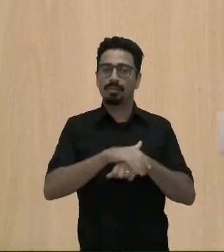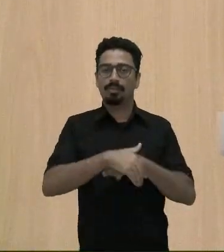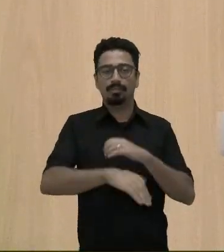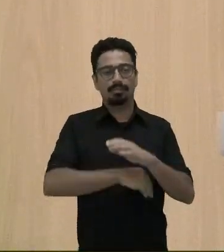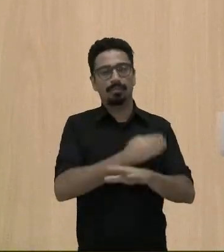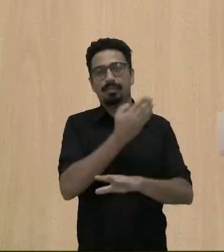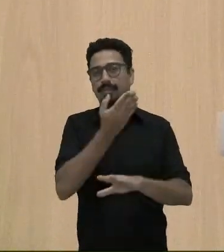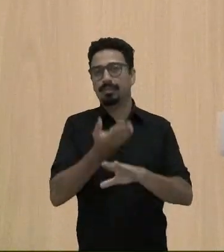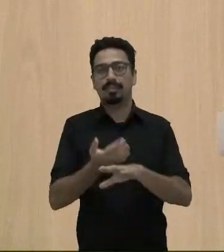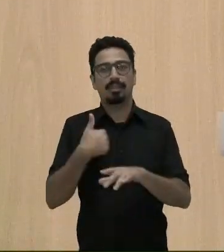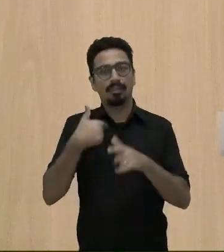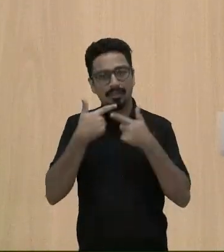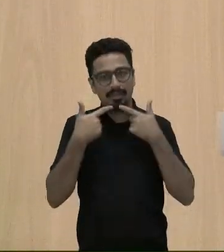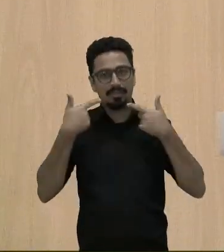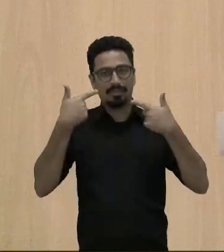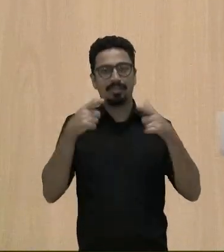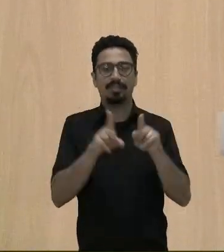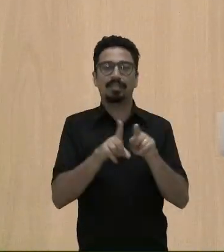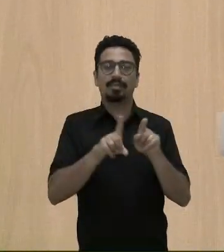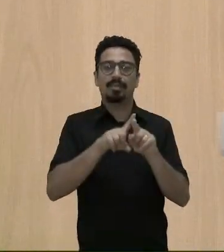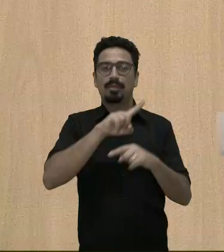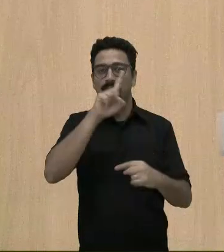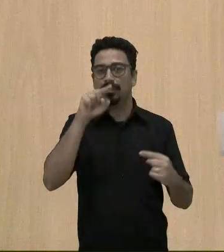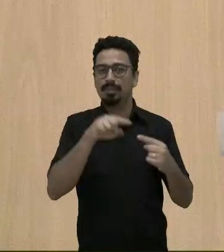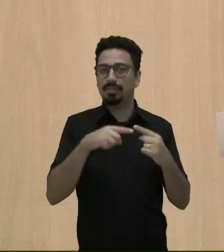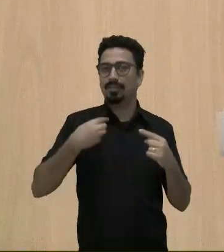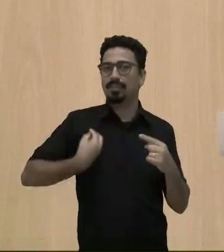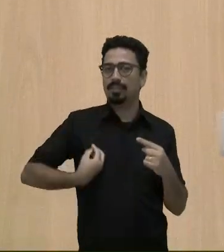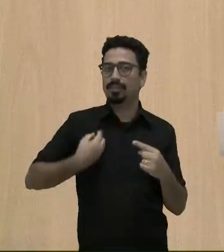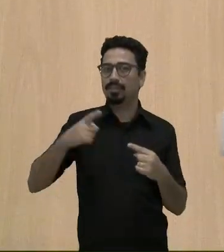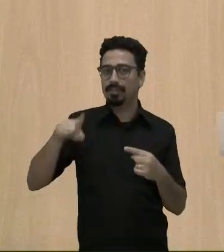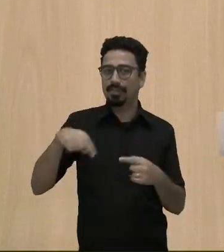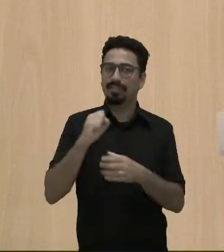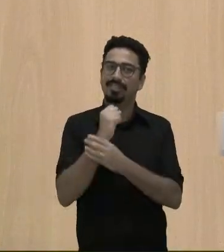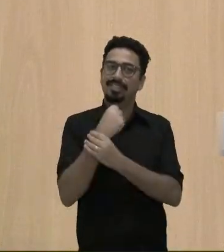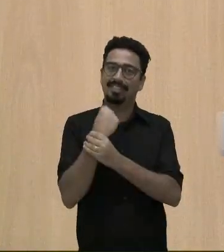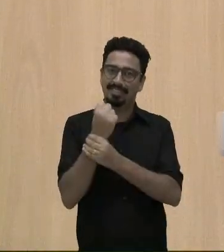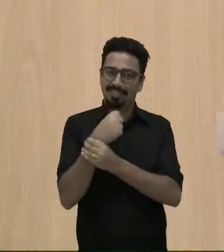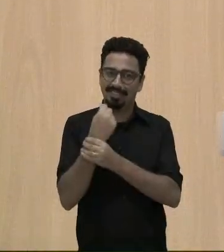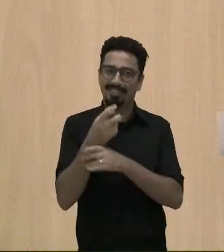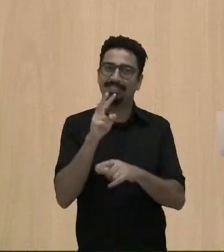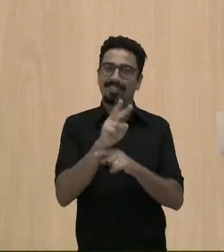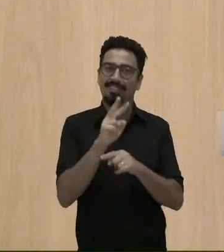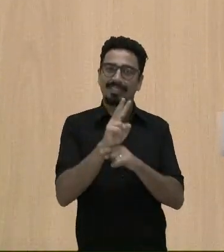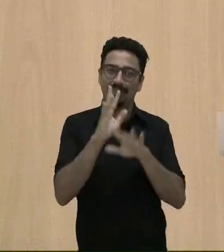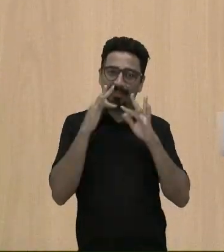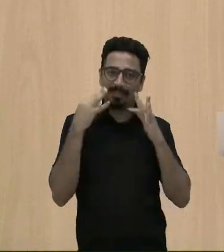rosto. E minha meta na vida é ser fisioterapeuta para cuidar dos meus pais no futuro.